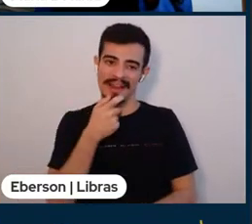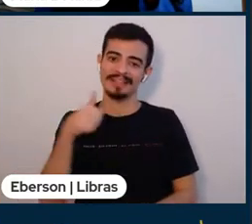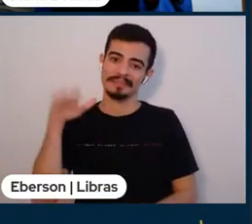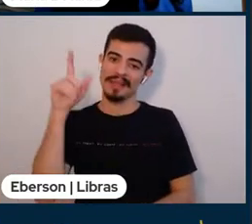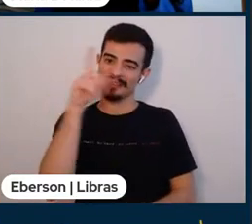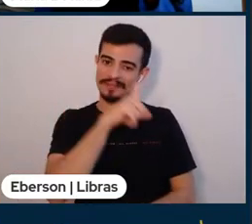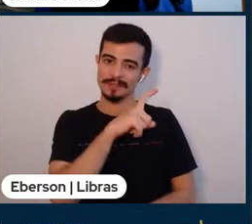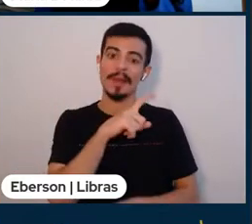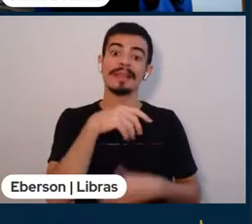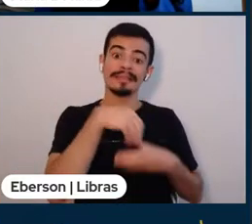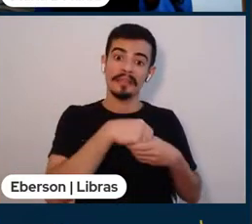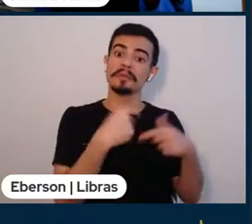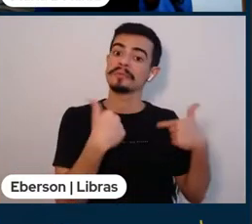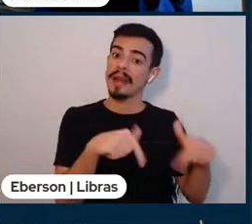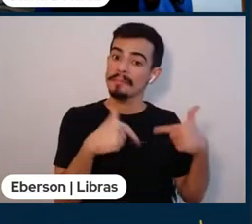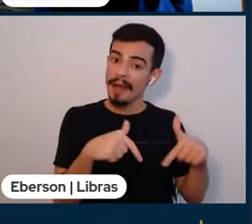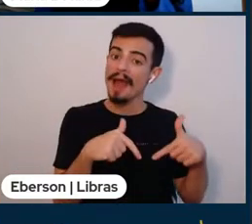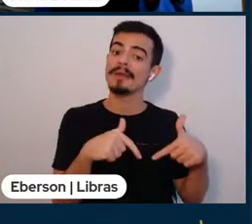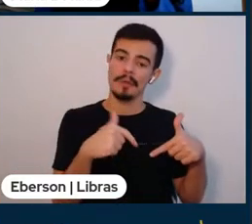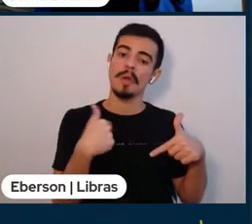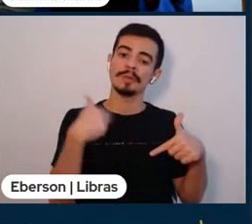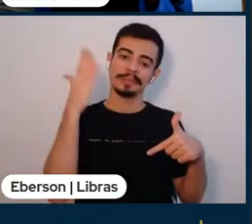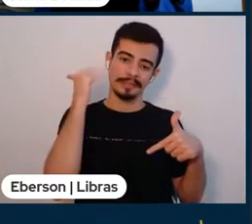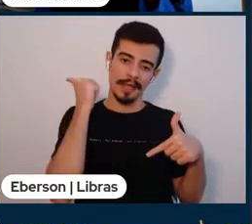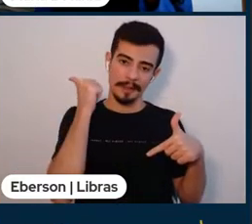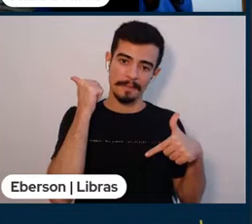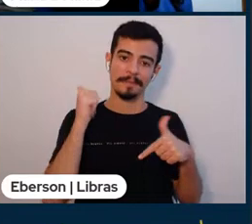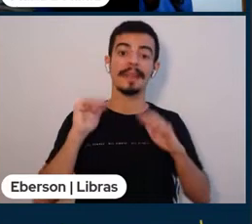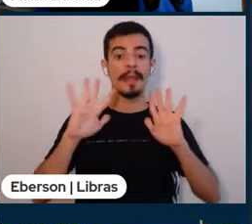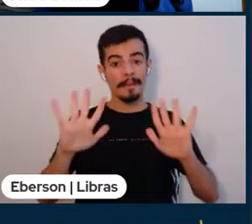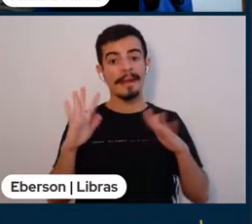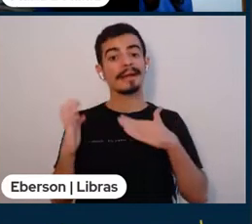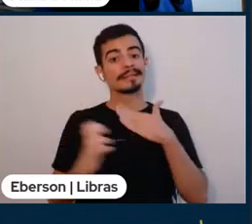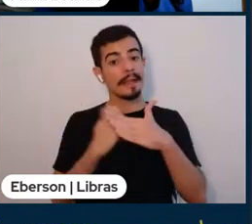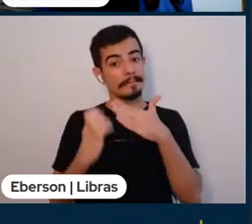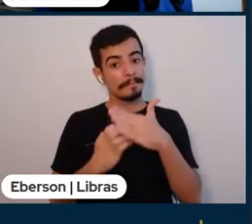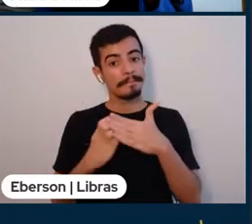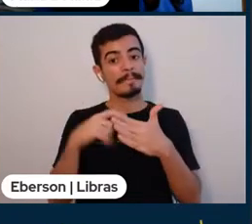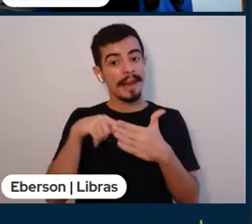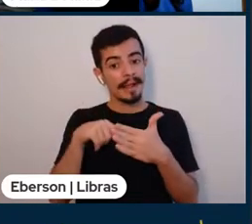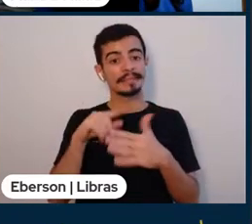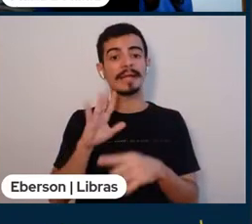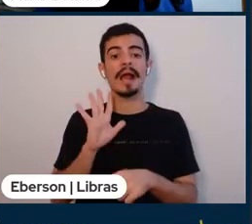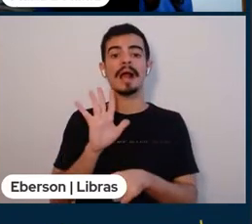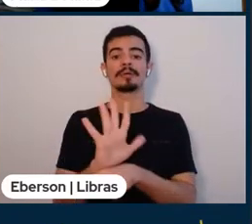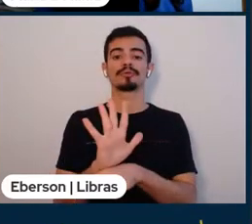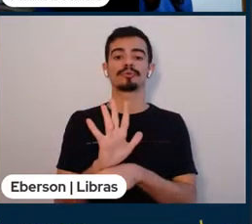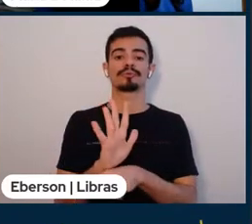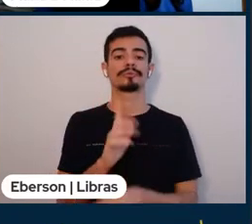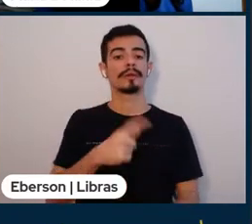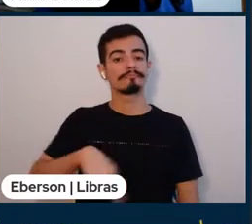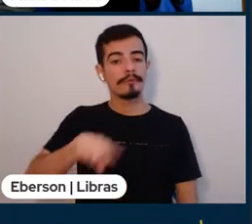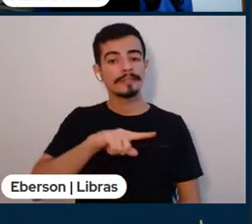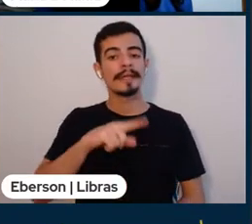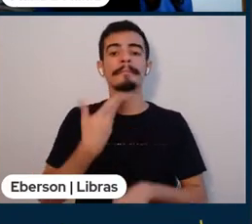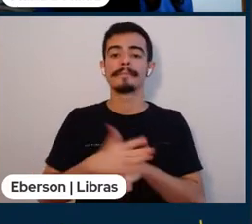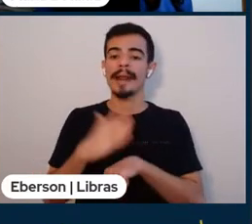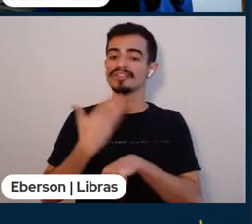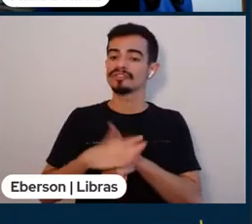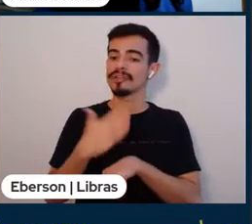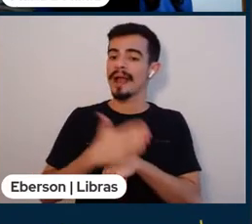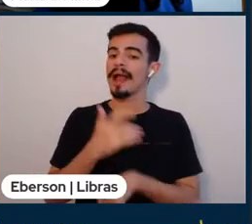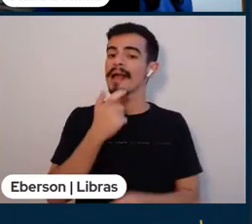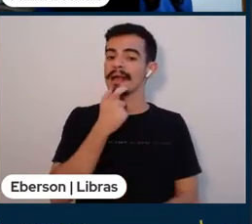sente falta. Mas eu acho que a empresa em si, ela dá uma. Ela abre a porta para você praticar. Praticar